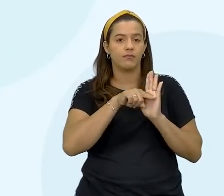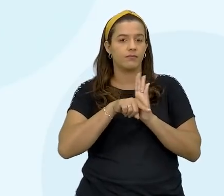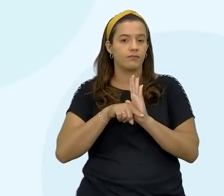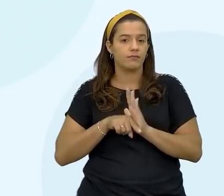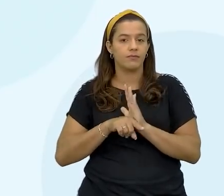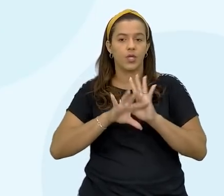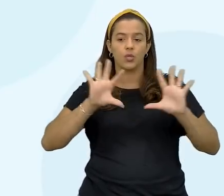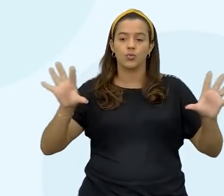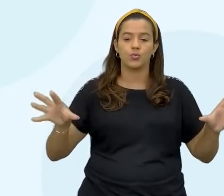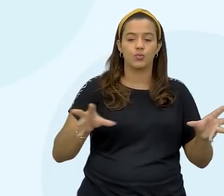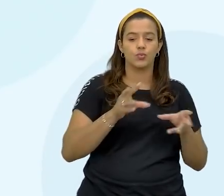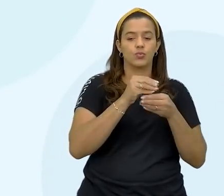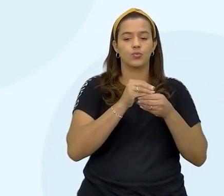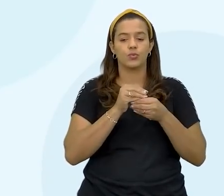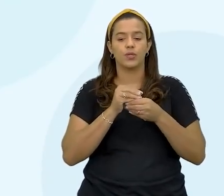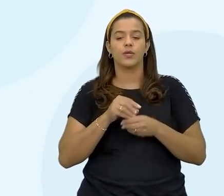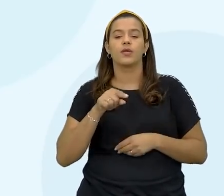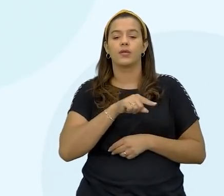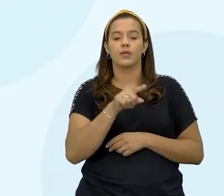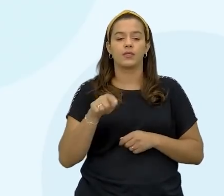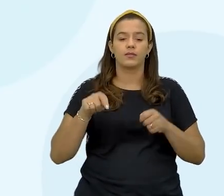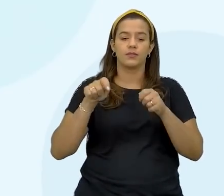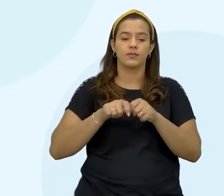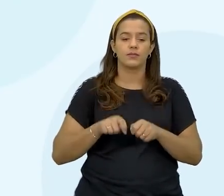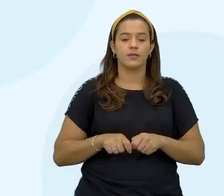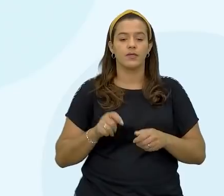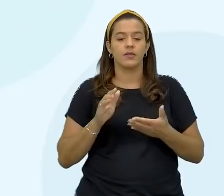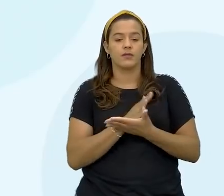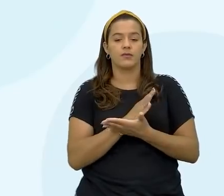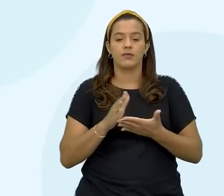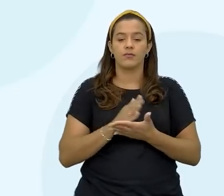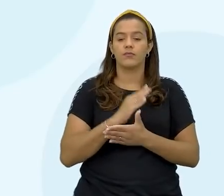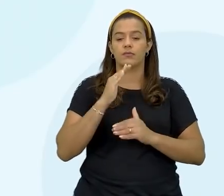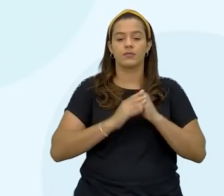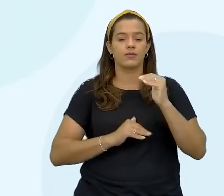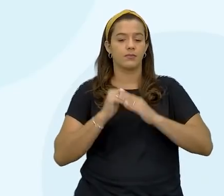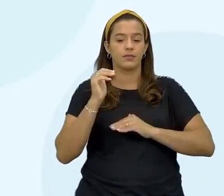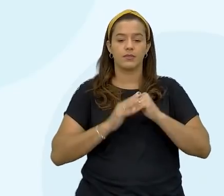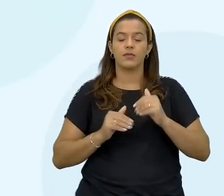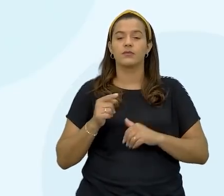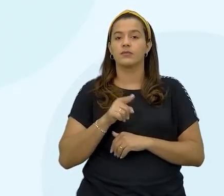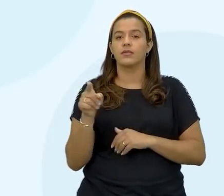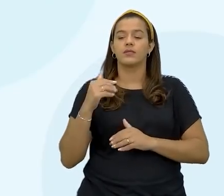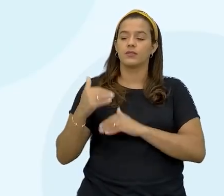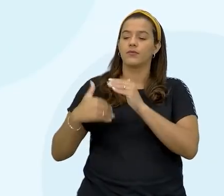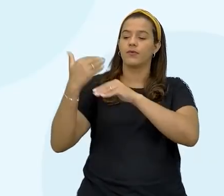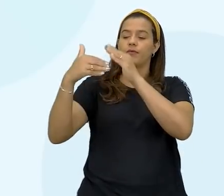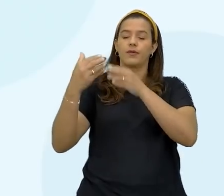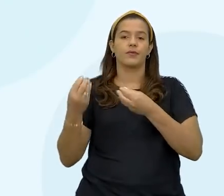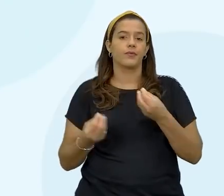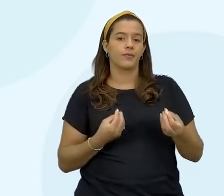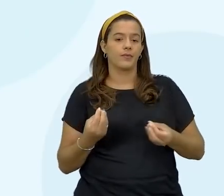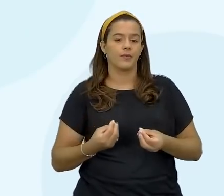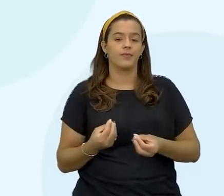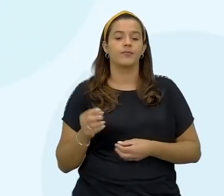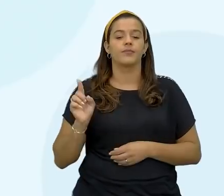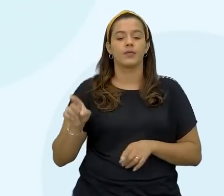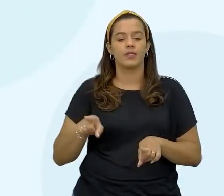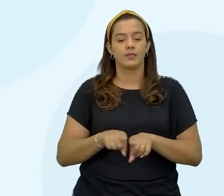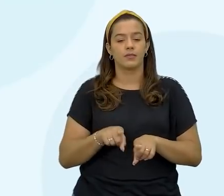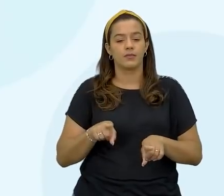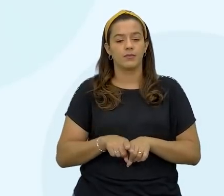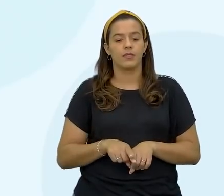diretamente em que medida os estudantes desenvolveram determinadas habilidades esperadas. Ela também é chamada